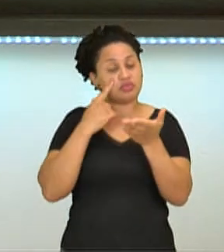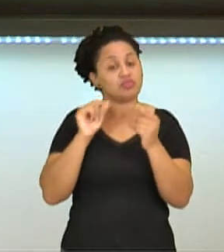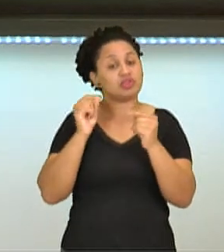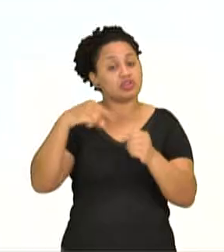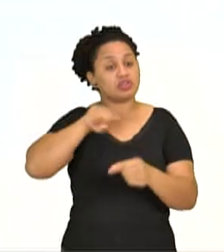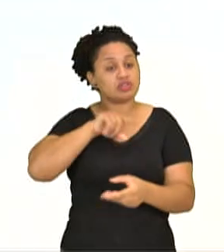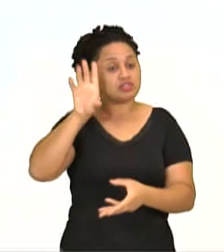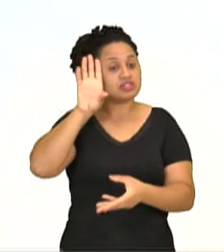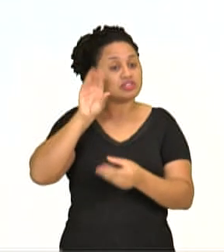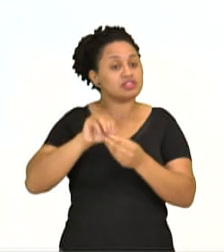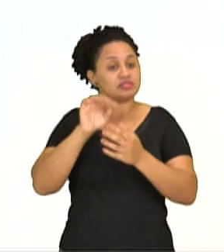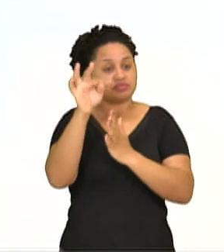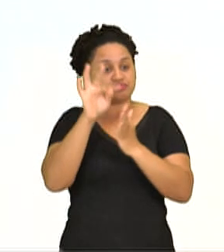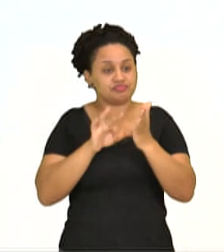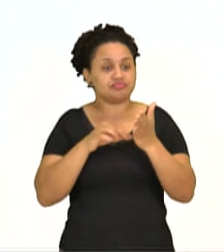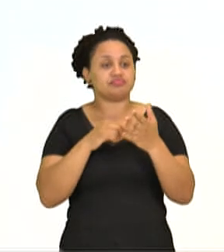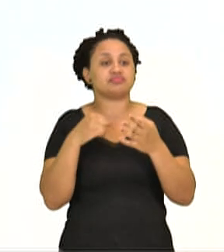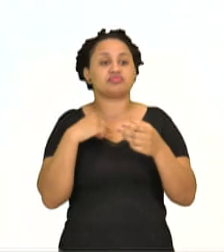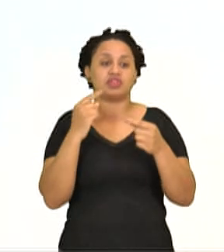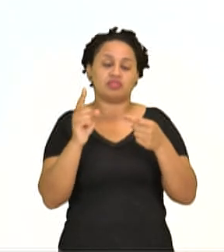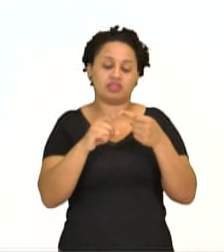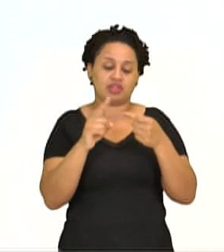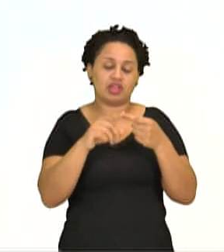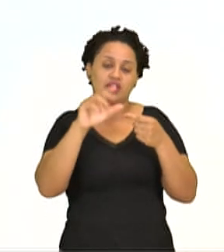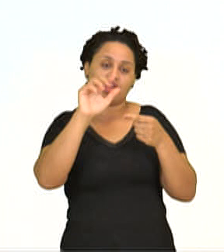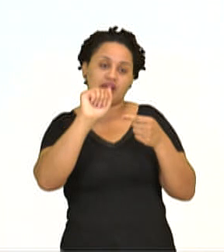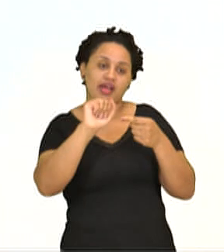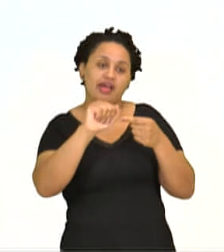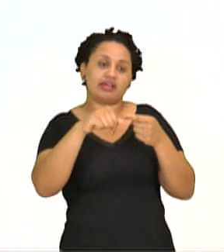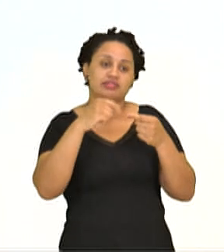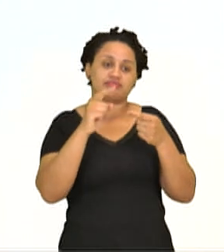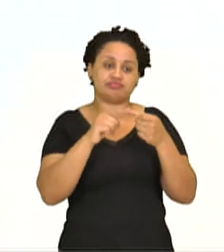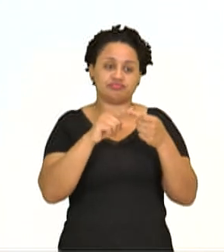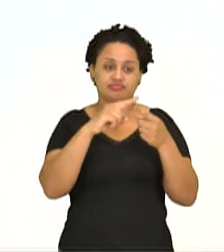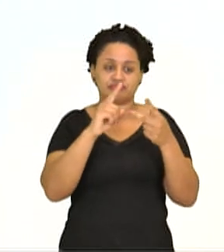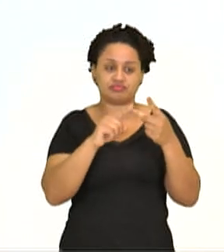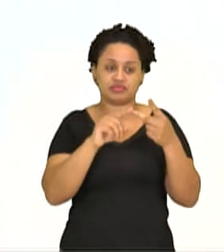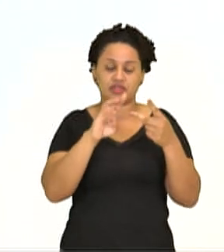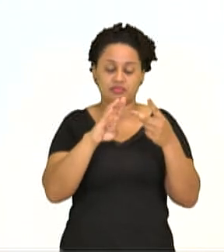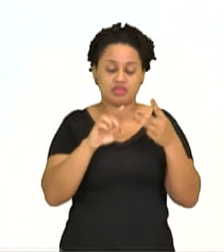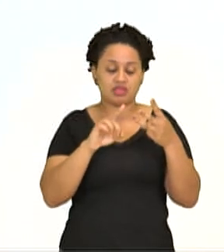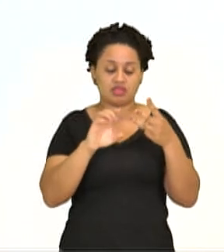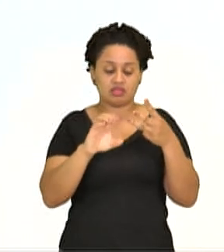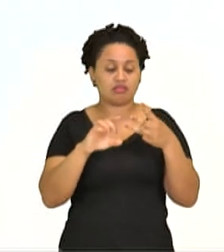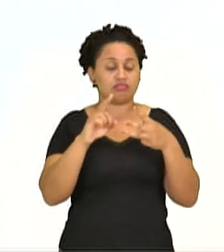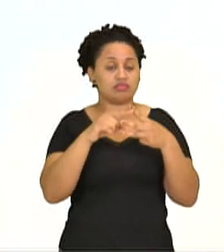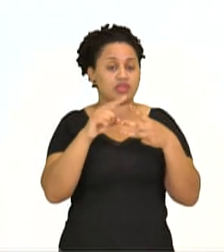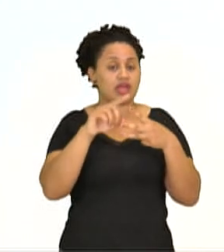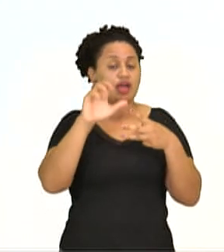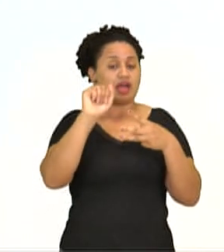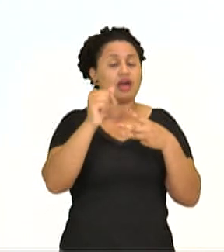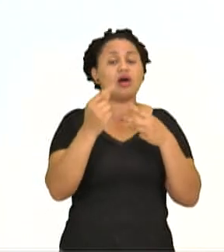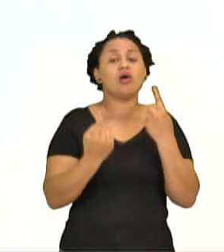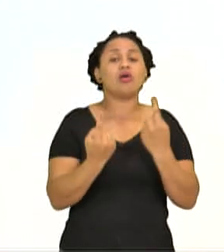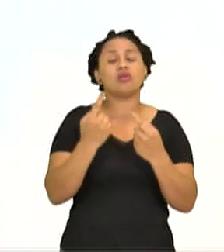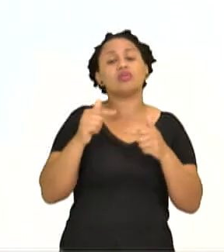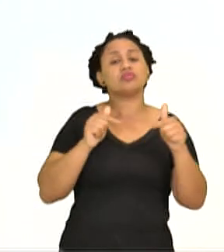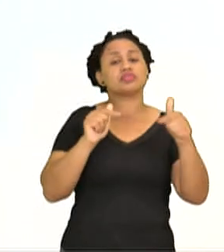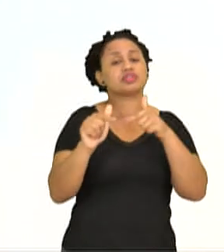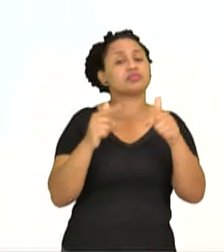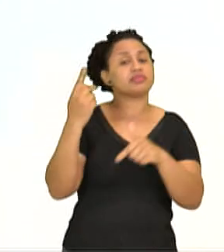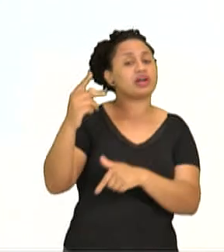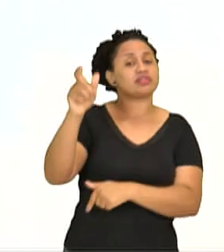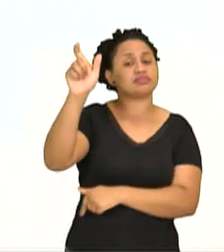texto. What is Marta's occupation? Qual é a ocupação da Marta? Qual é a profissão